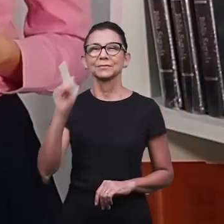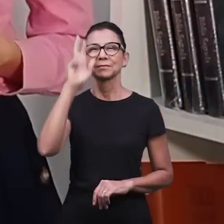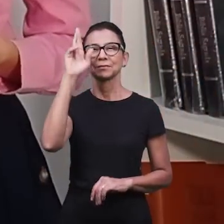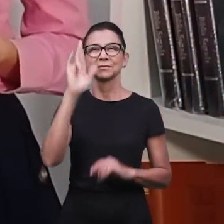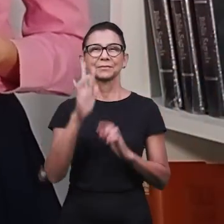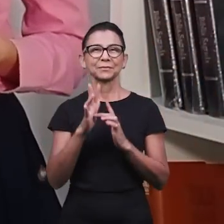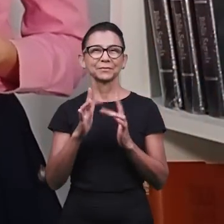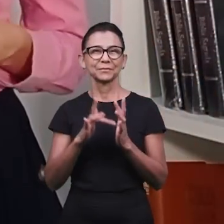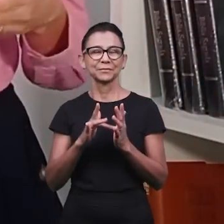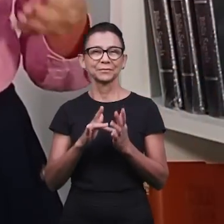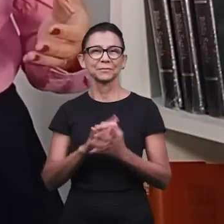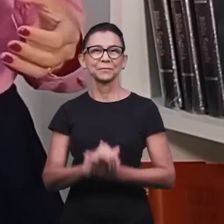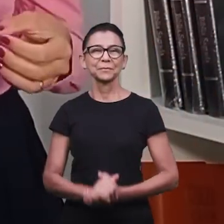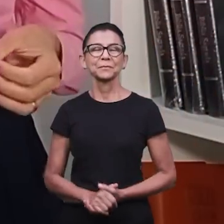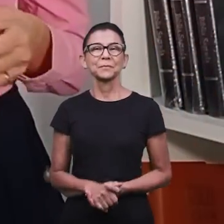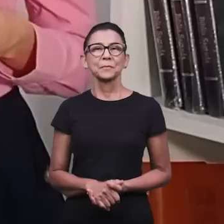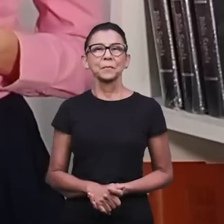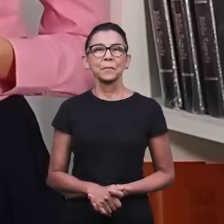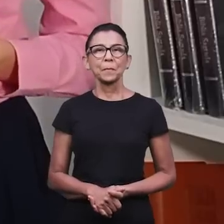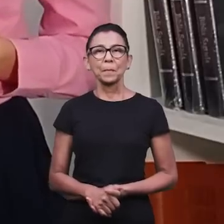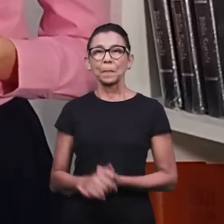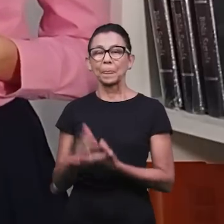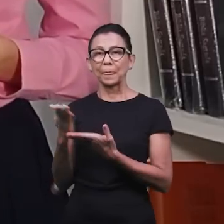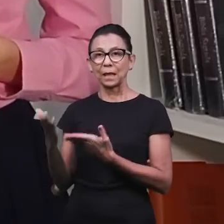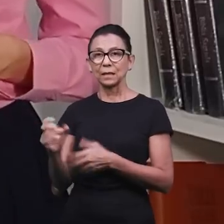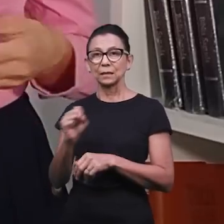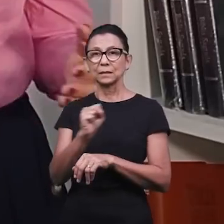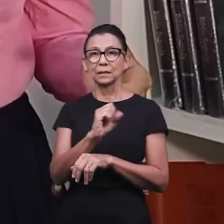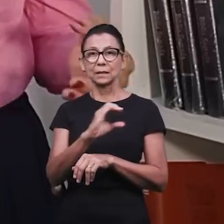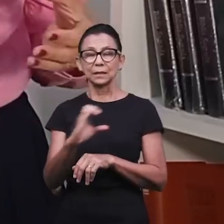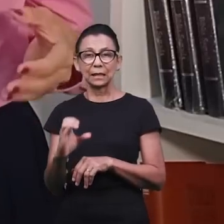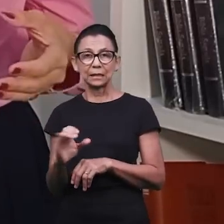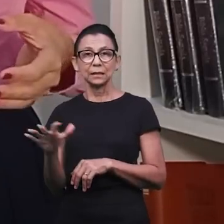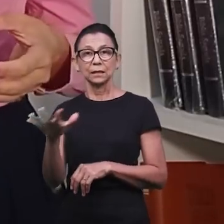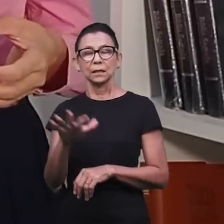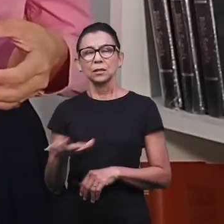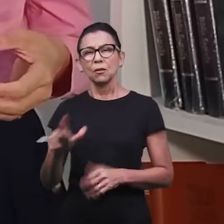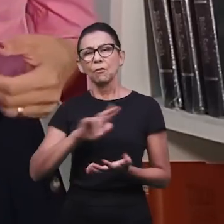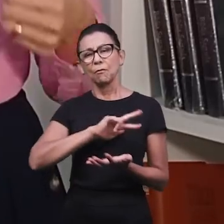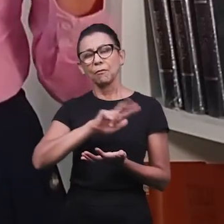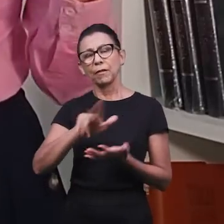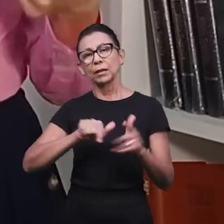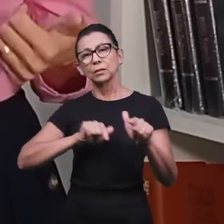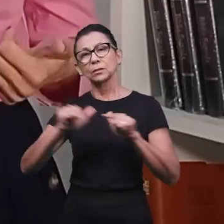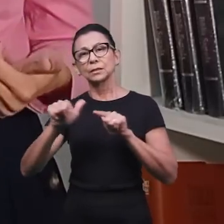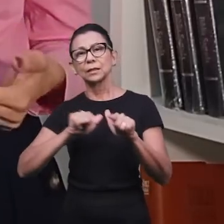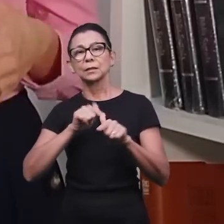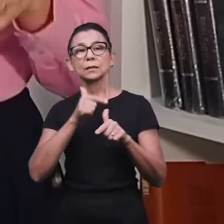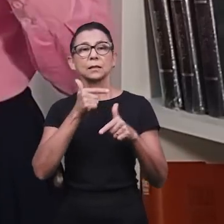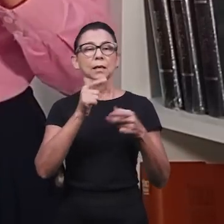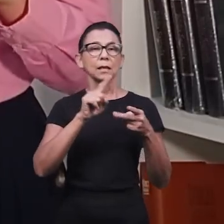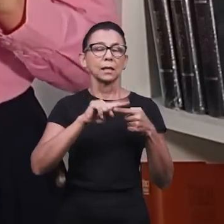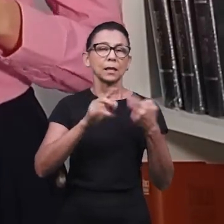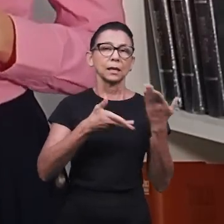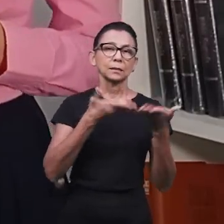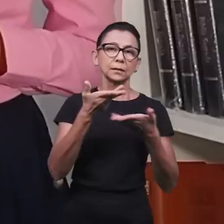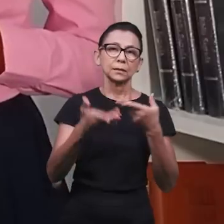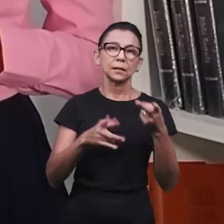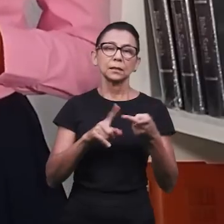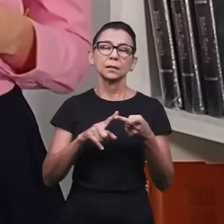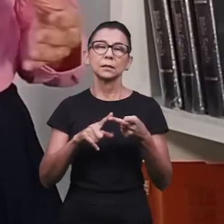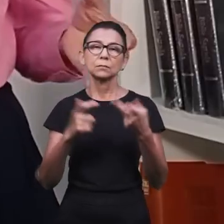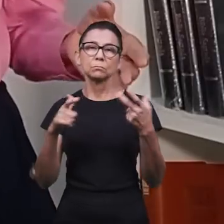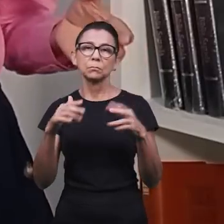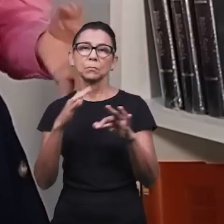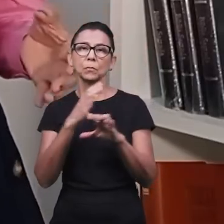Senhor Jesus, irmãos! A área da Serra em Santa Catarina vem realizando vários trabalhos como assistências em pontos de